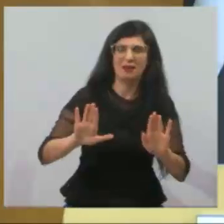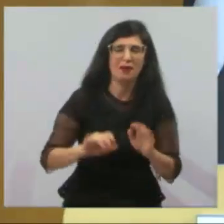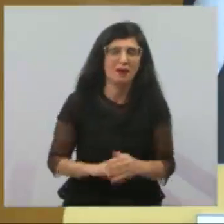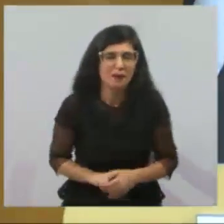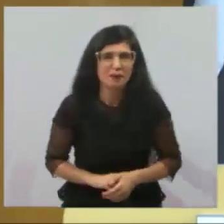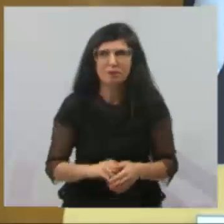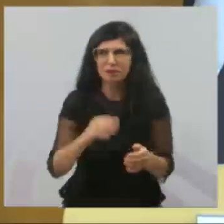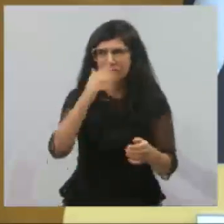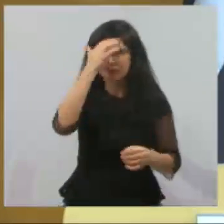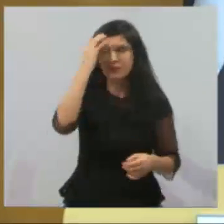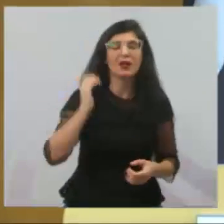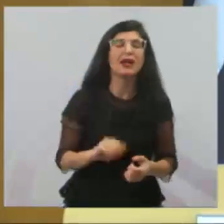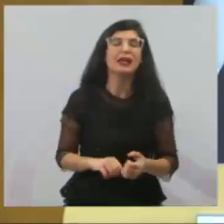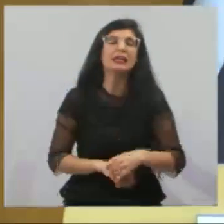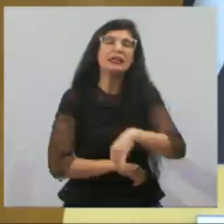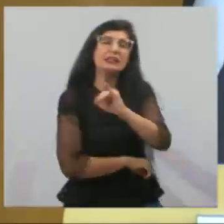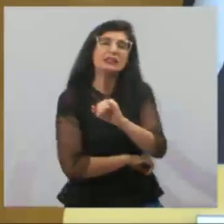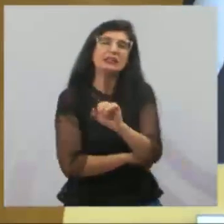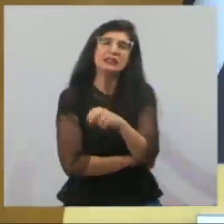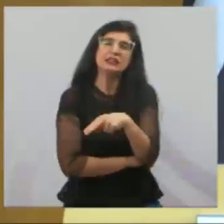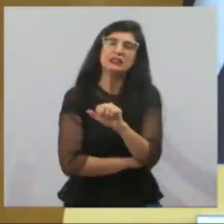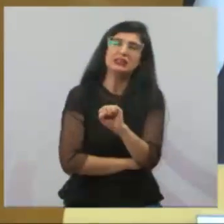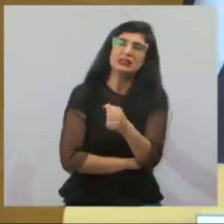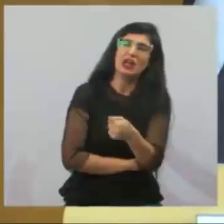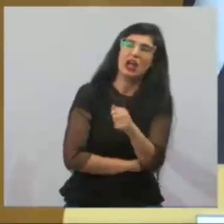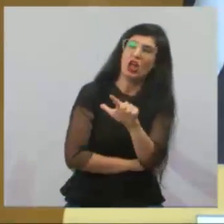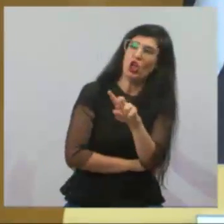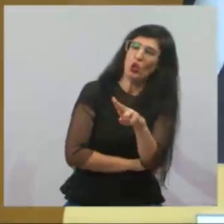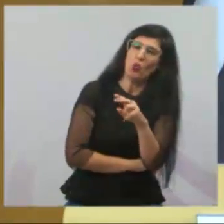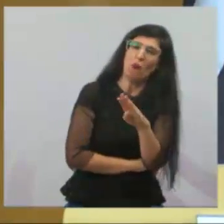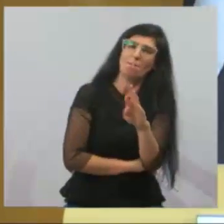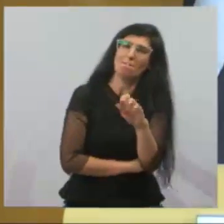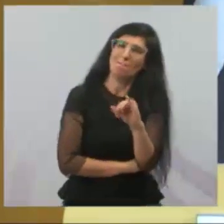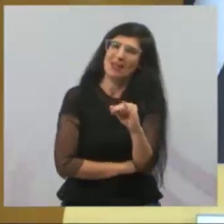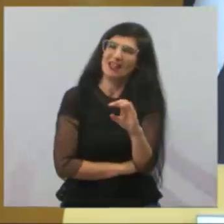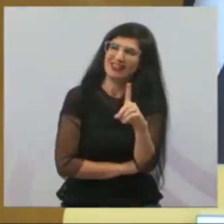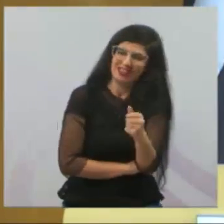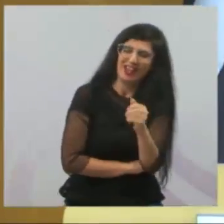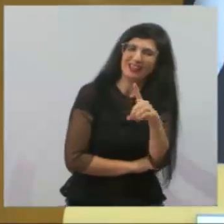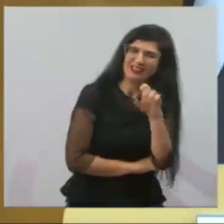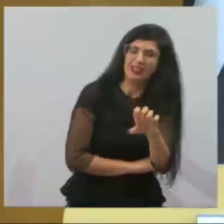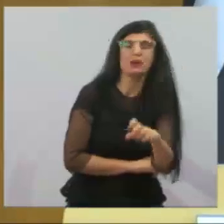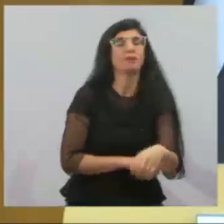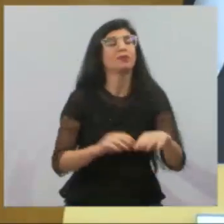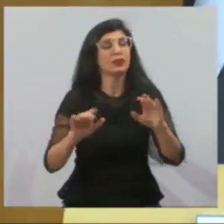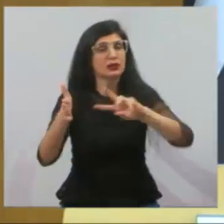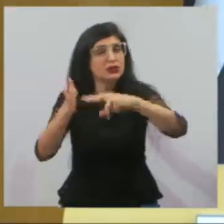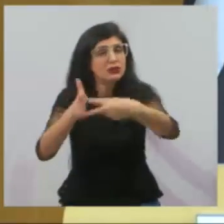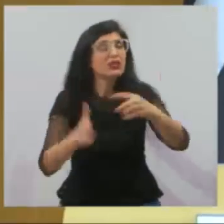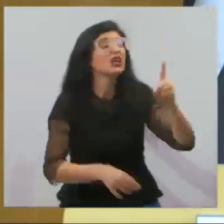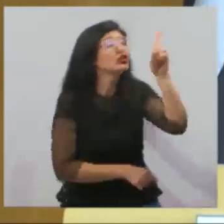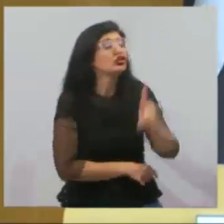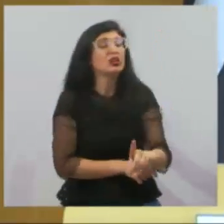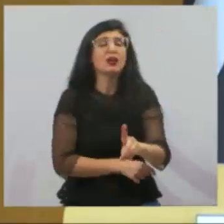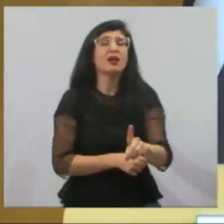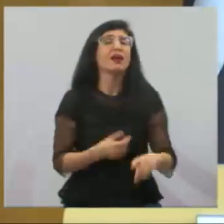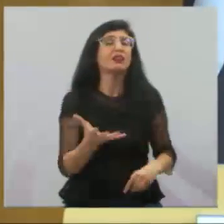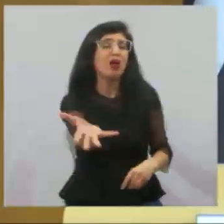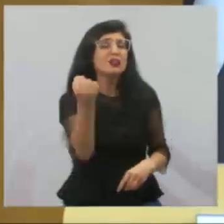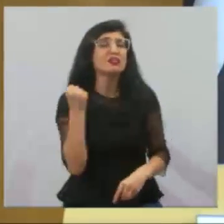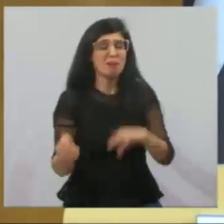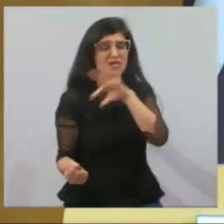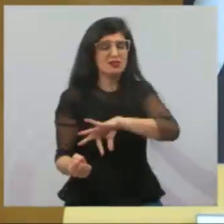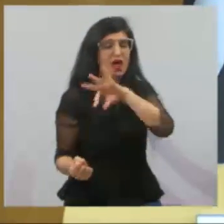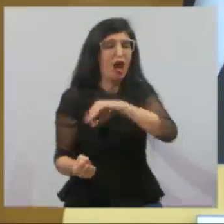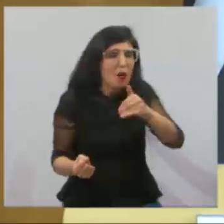periculosidade, insalubridade, é a maior dificuldade para o servidor provar que ele tem direito de receber auxílio de